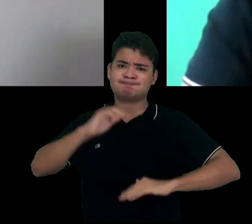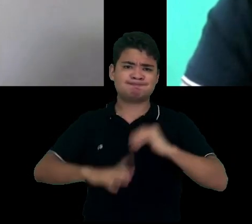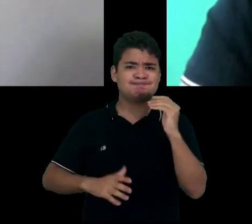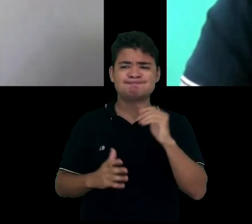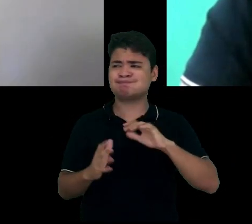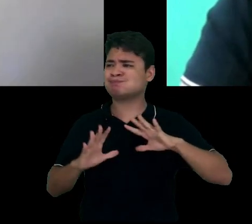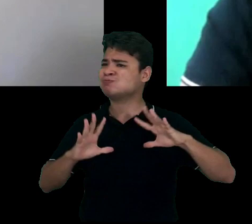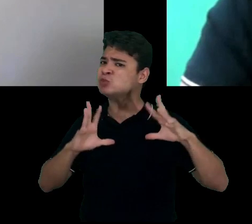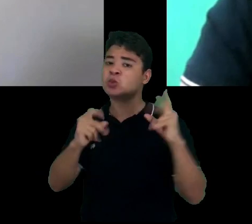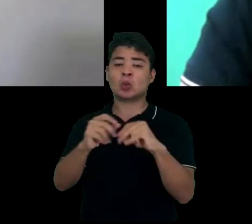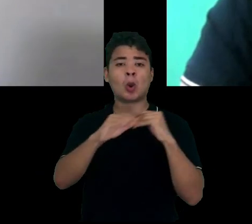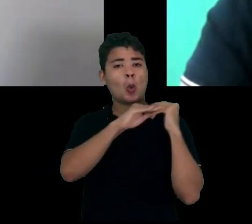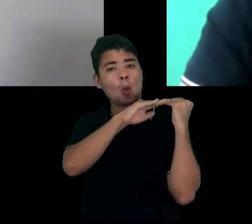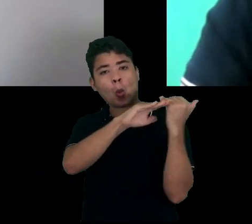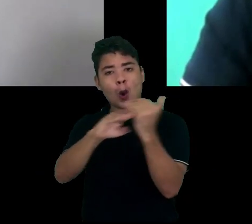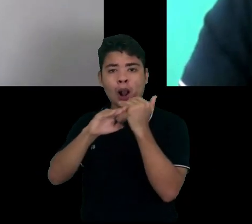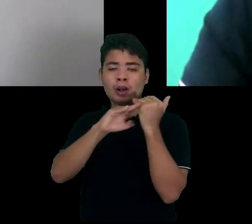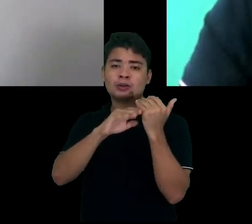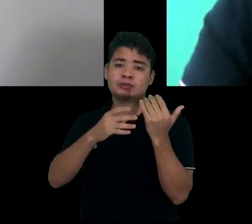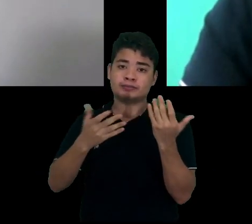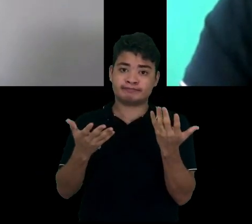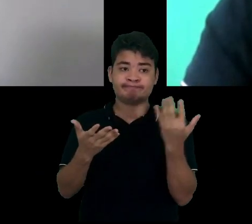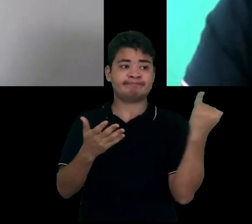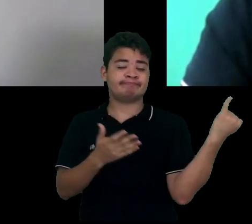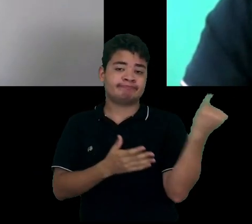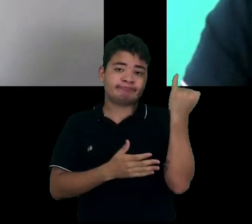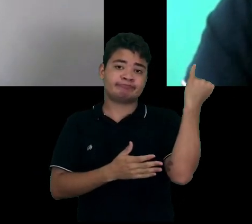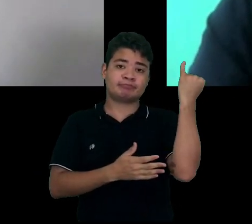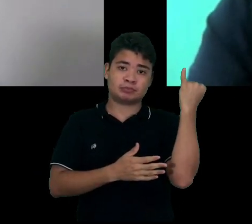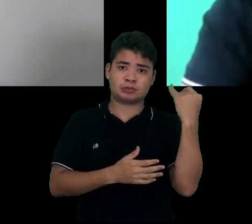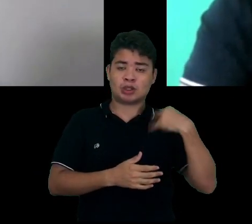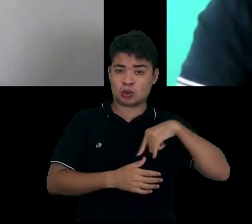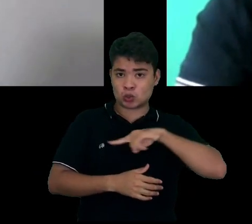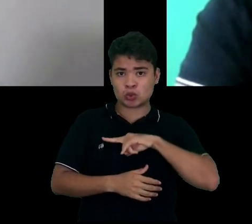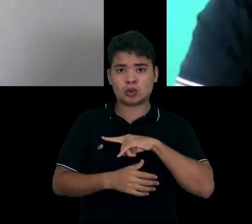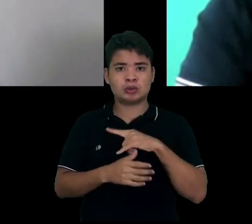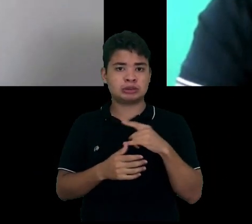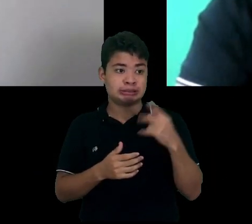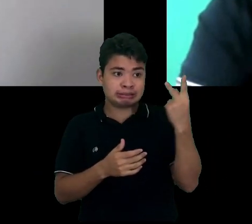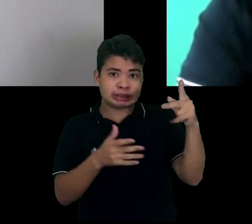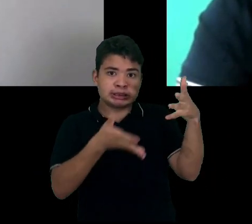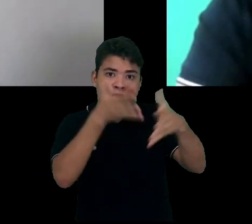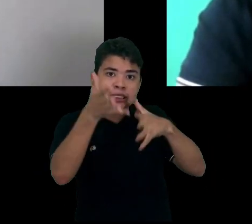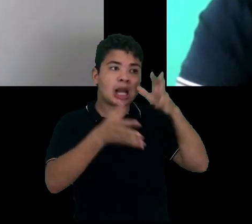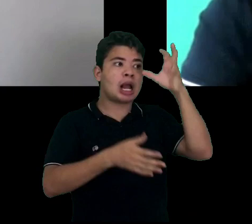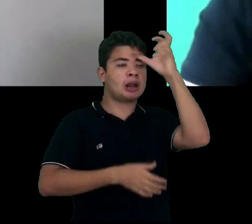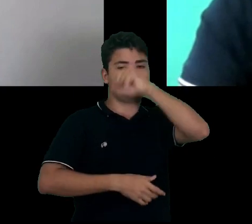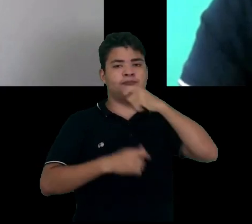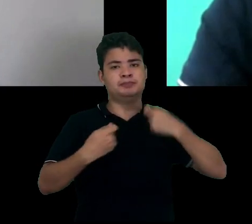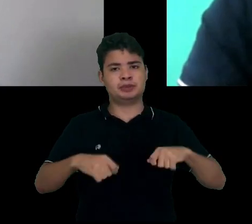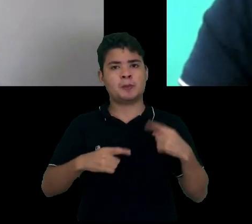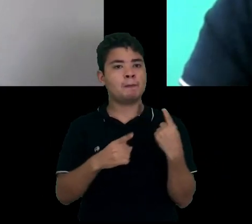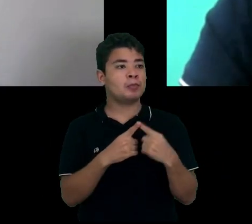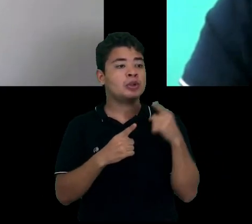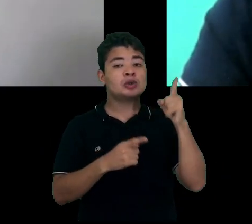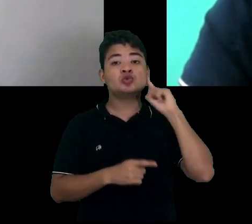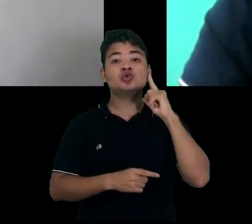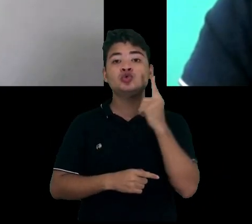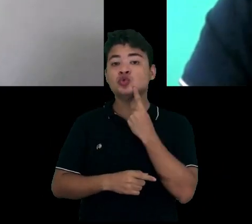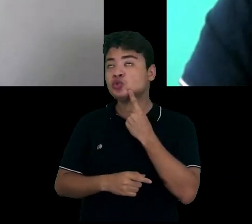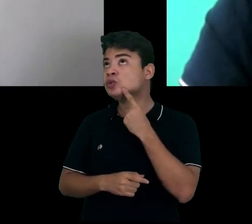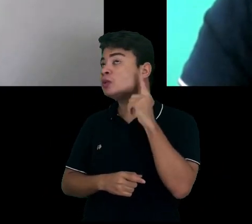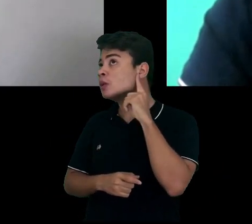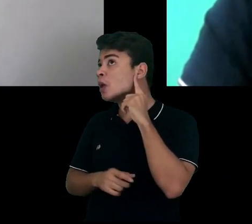todos nós. Então, é importante que nós aprendemos a língua deles, porque eles não podem aprender a